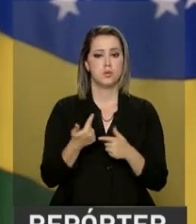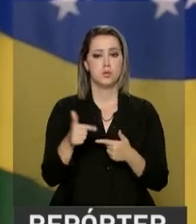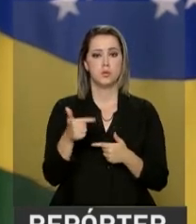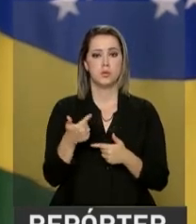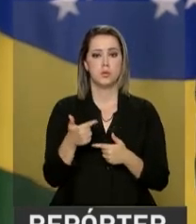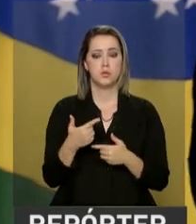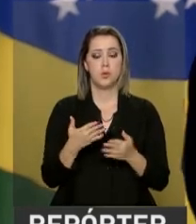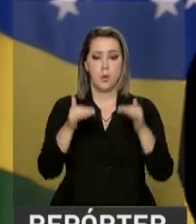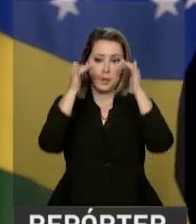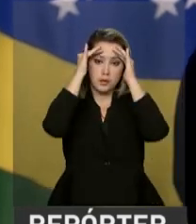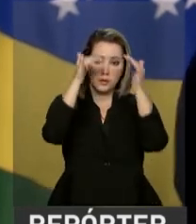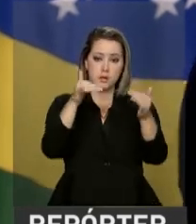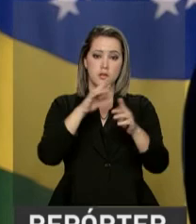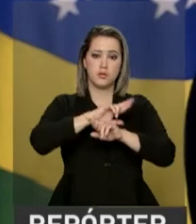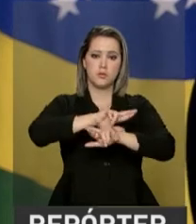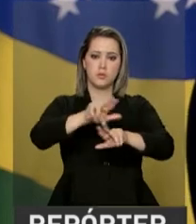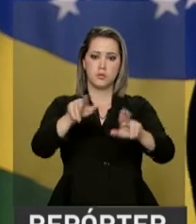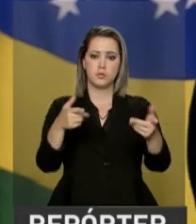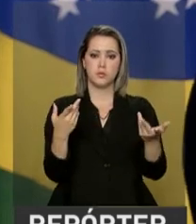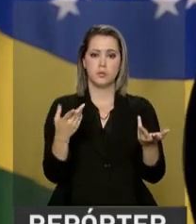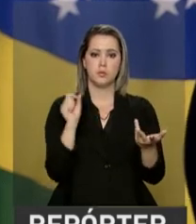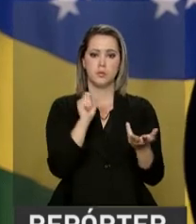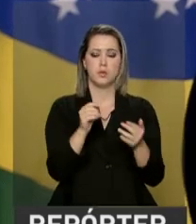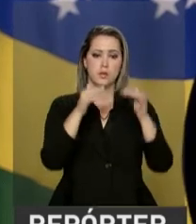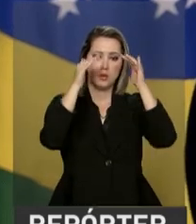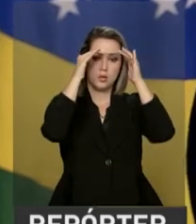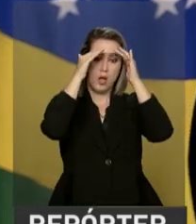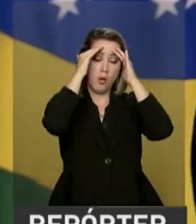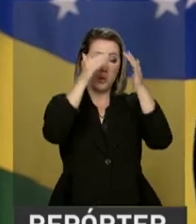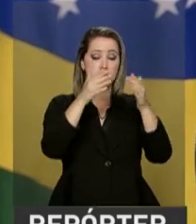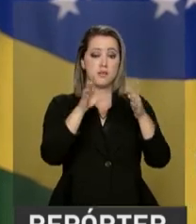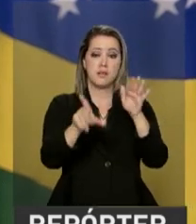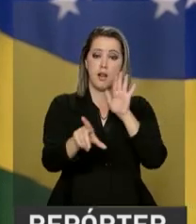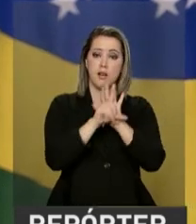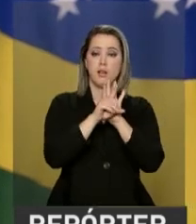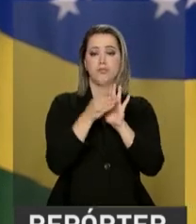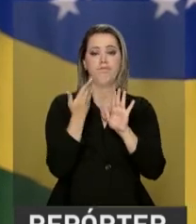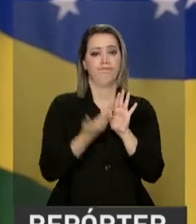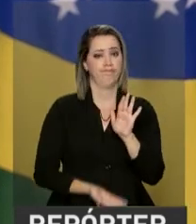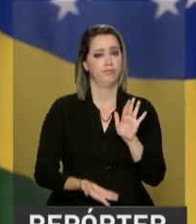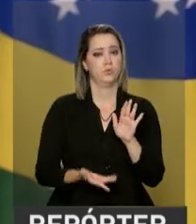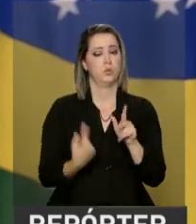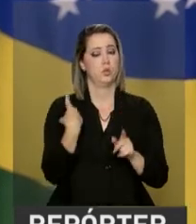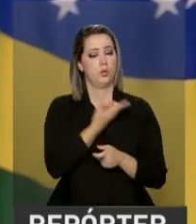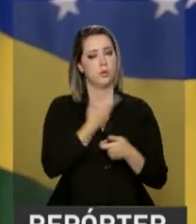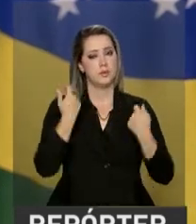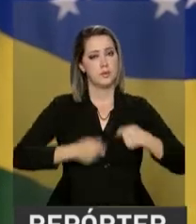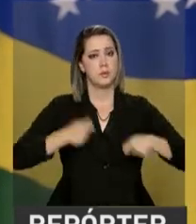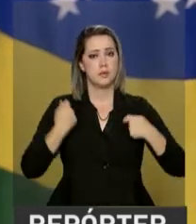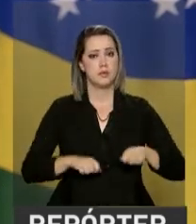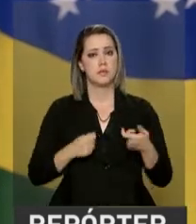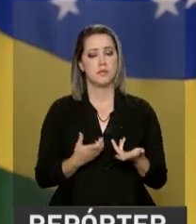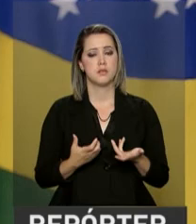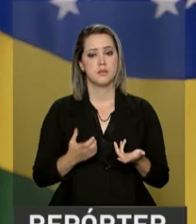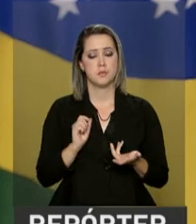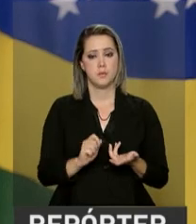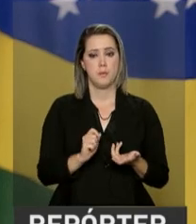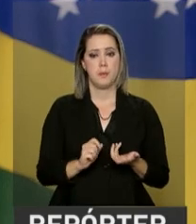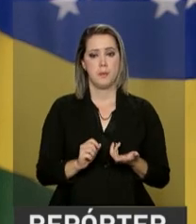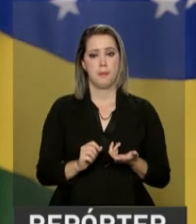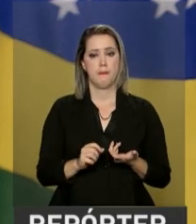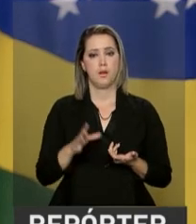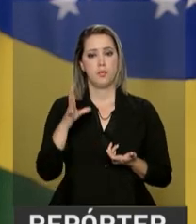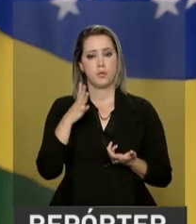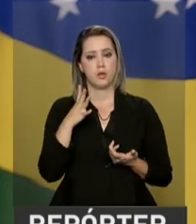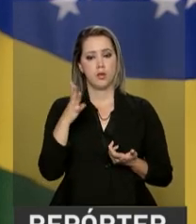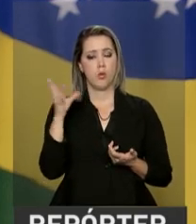dá cumprimento, muitas e muitas vezes, à ordem institucional. E o que nós precisamos, com muita